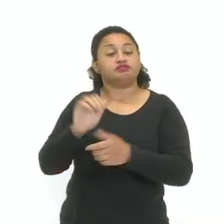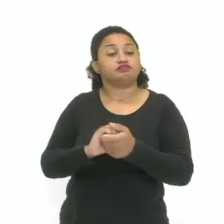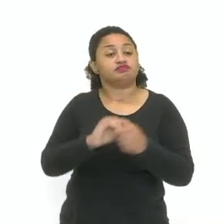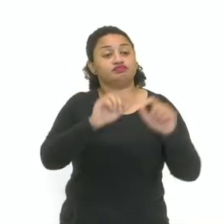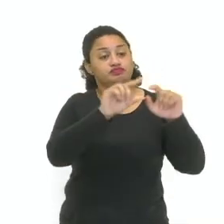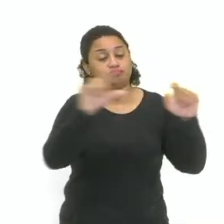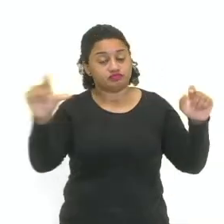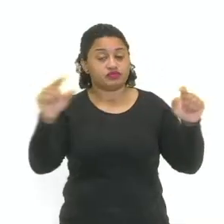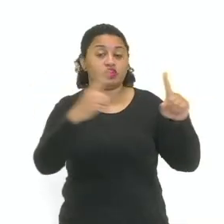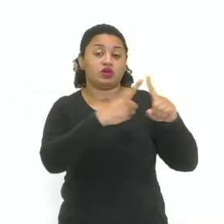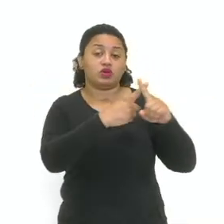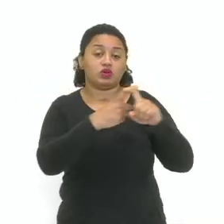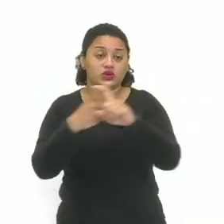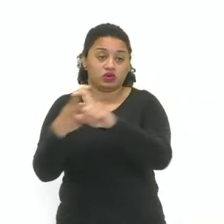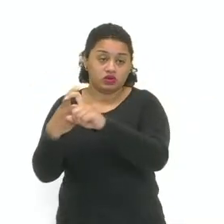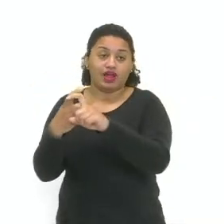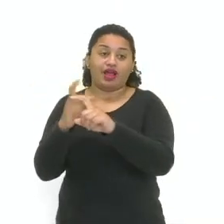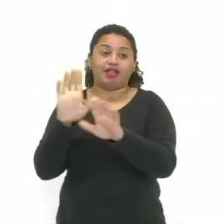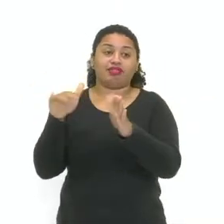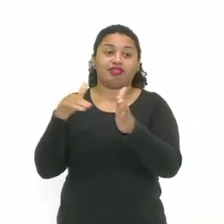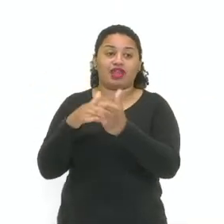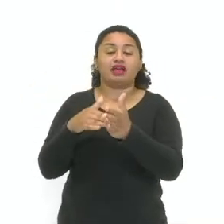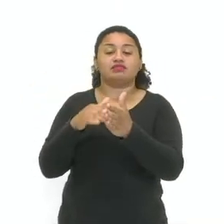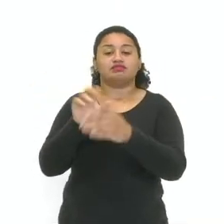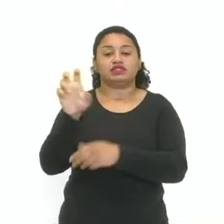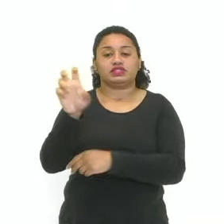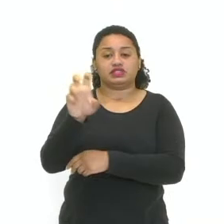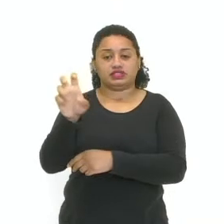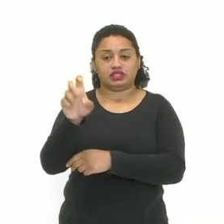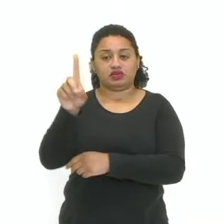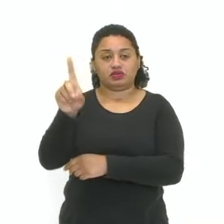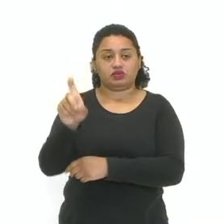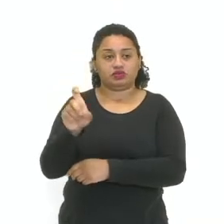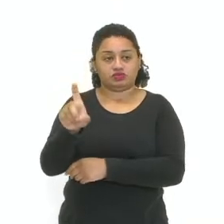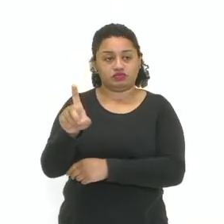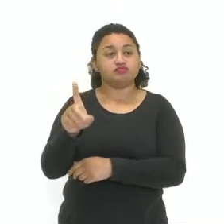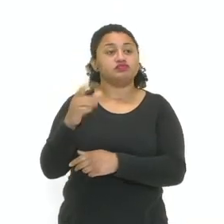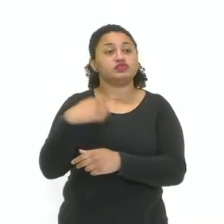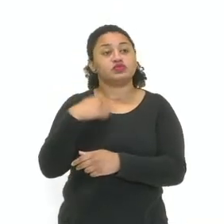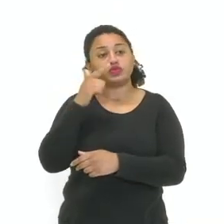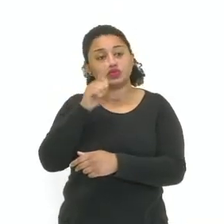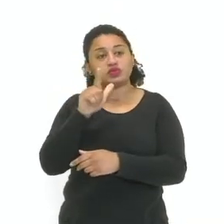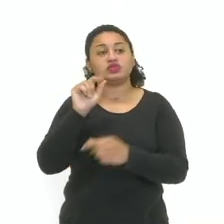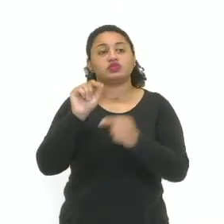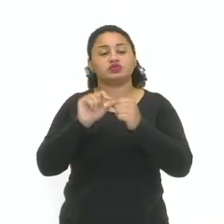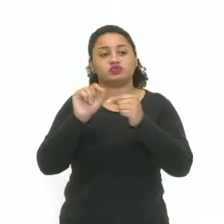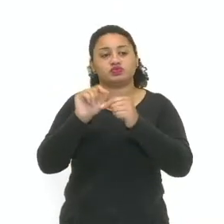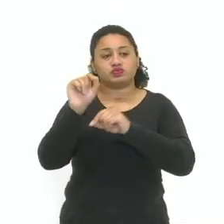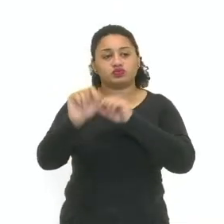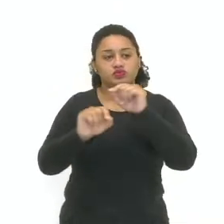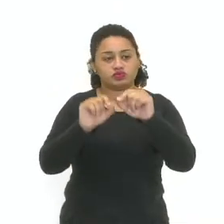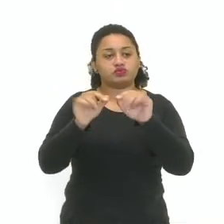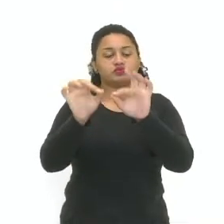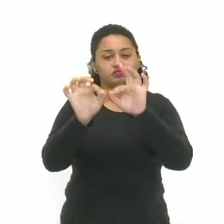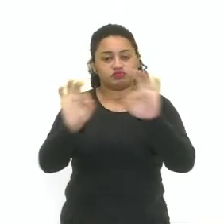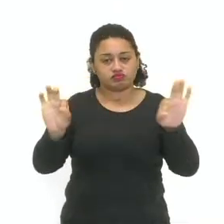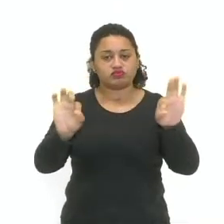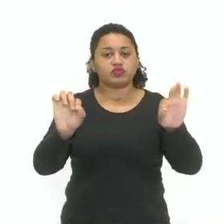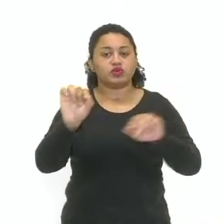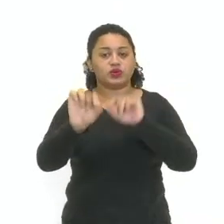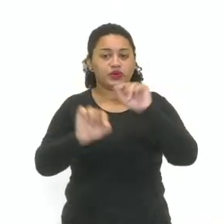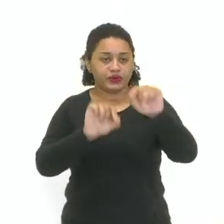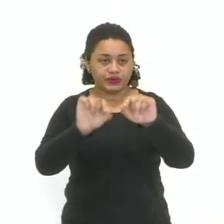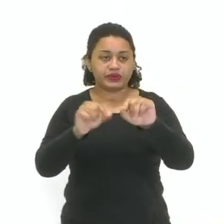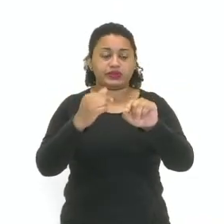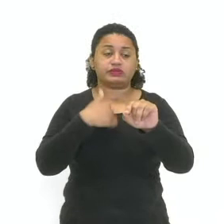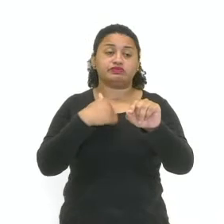princípio multiplicativo, vou até o fatorial 5, consigo fazer essa simplificação, aonde